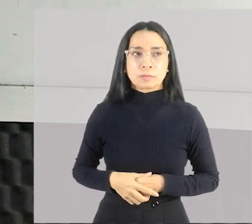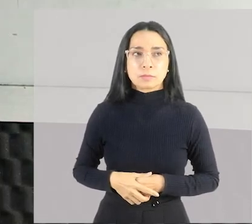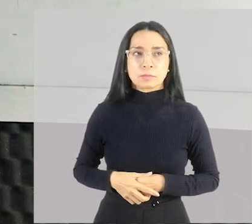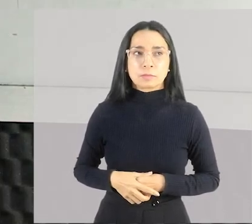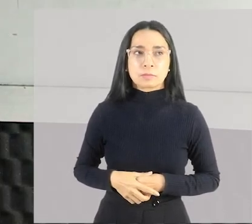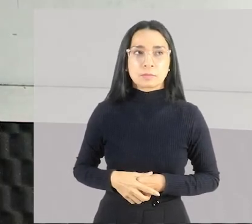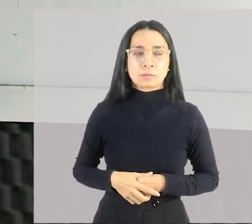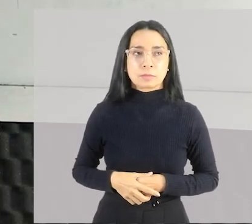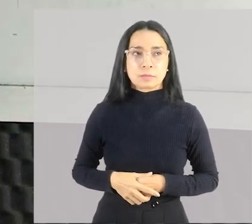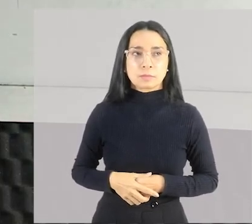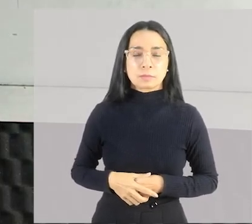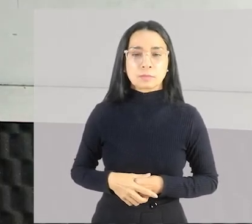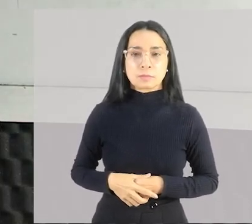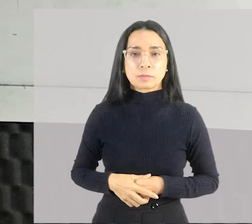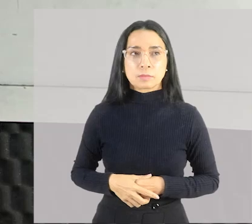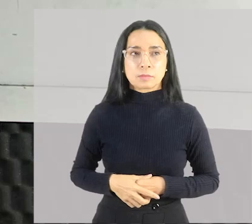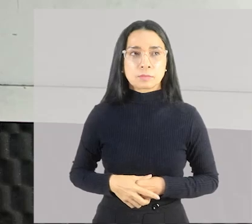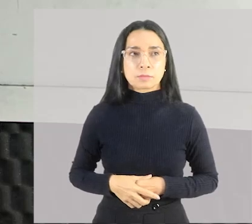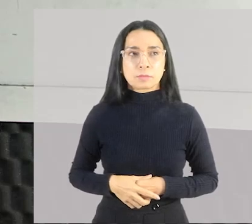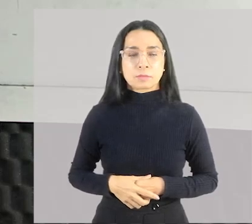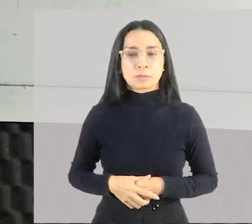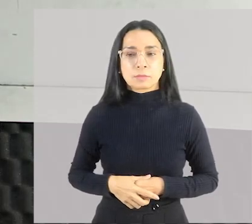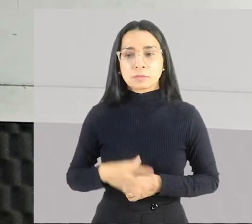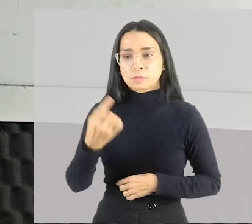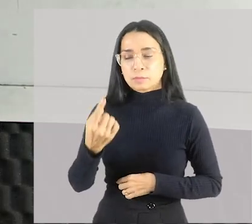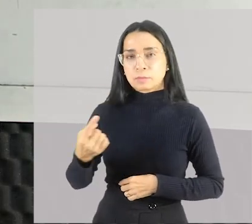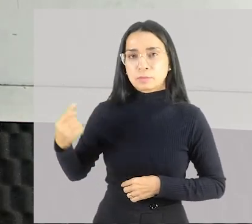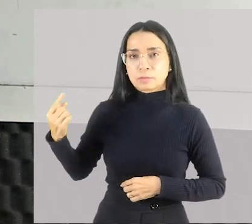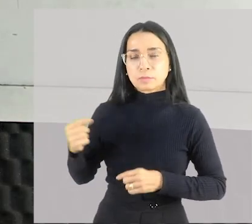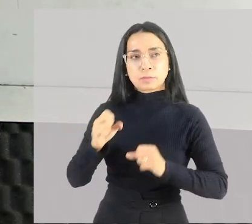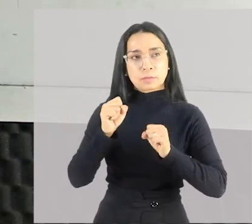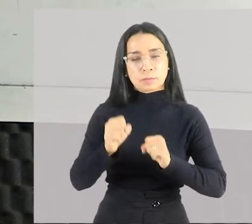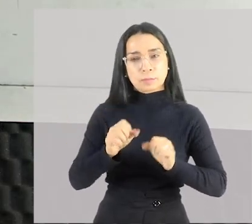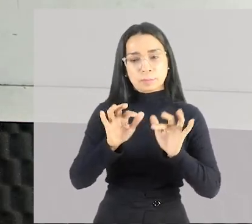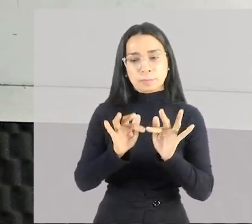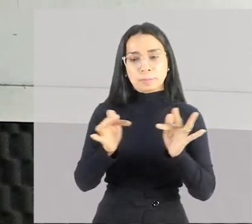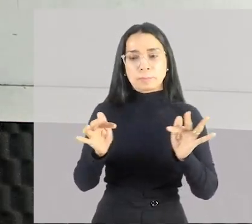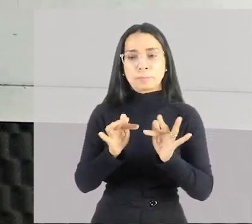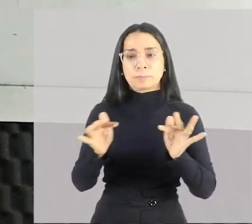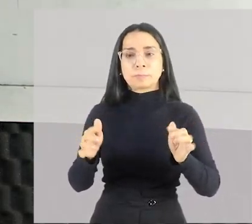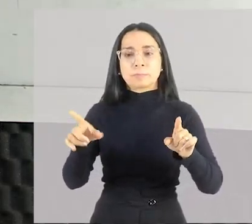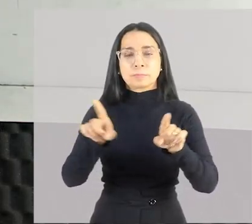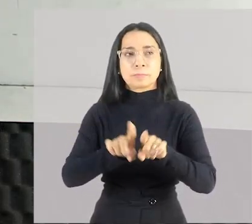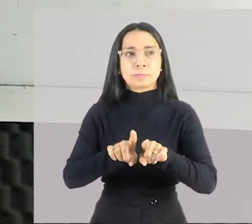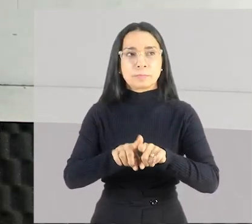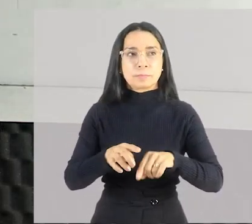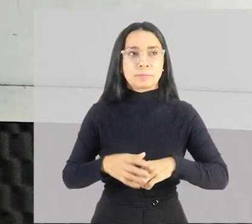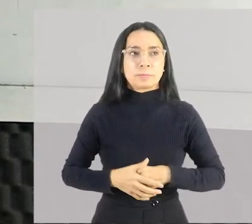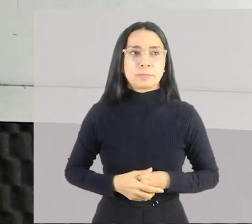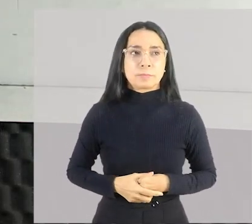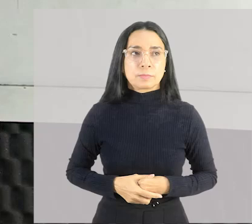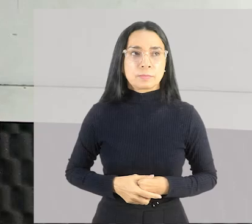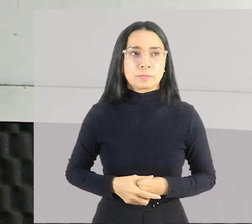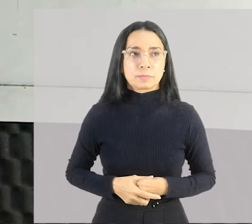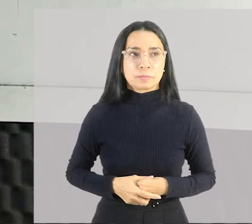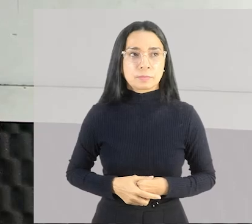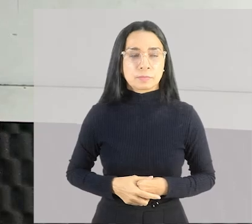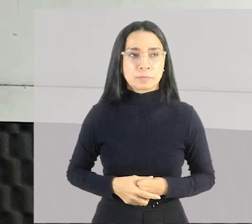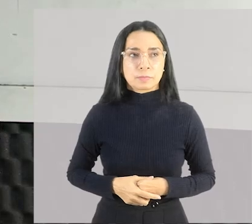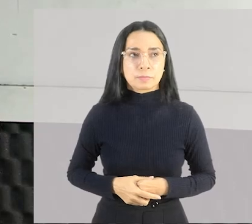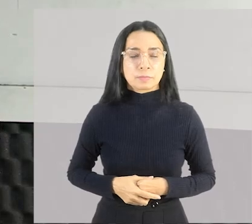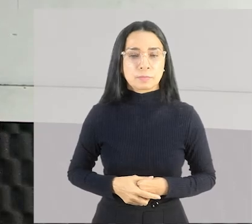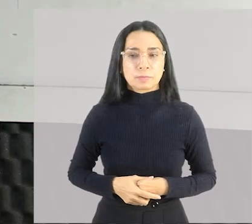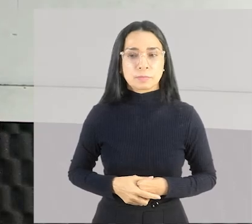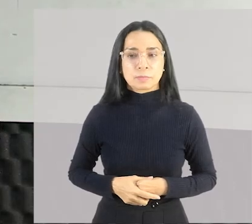a quadrado eu posso simplificar eu posso dividir isso aqui por 5